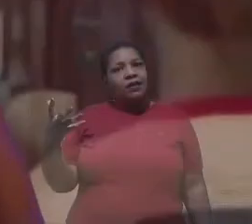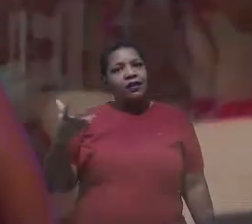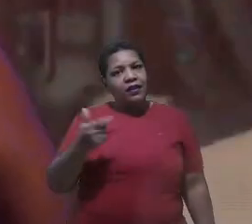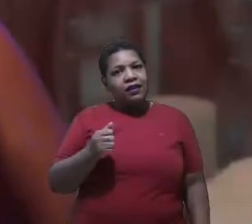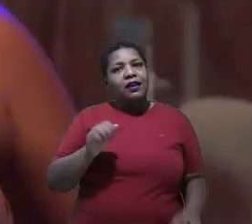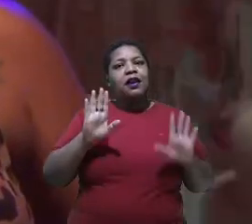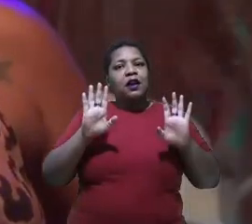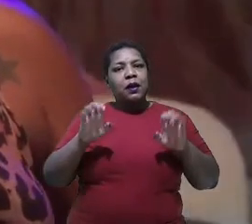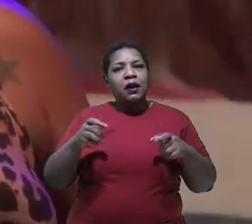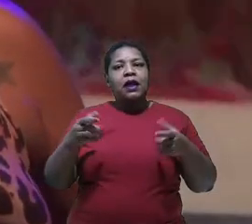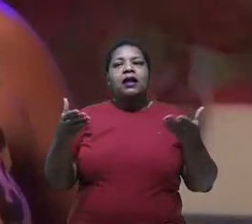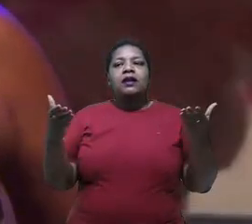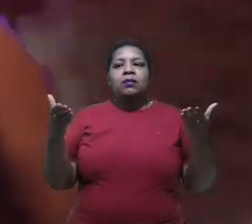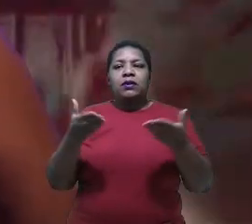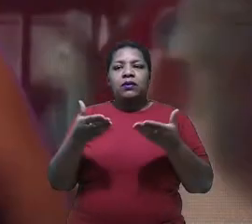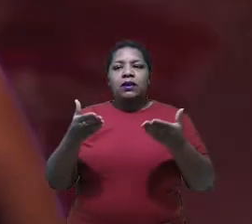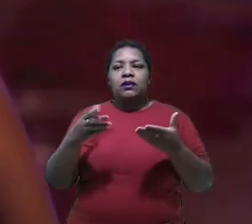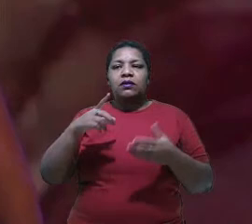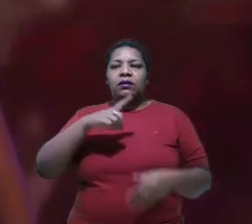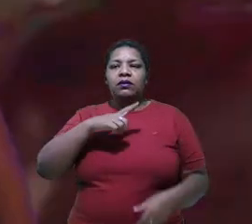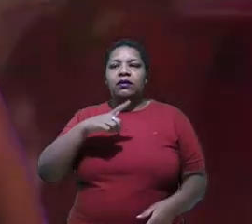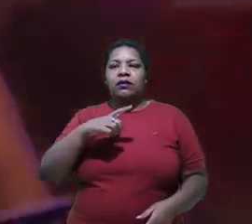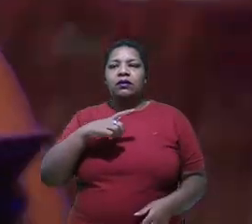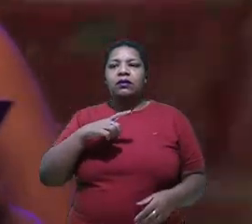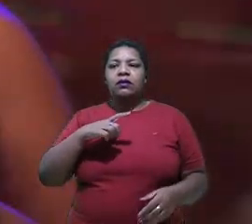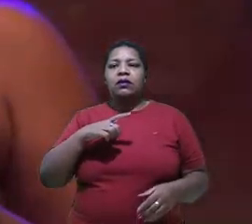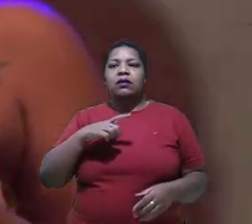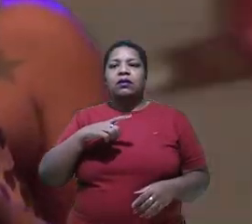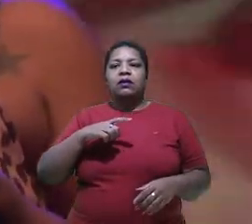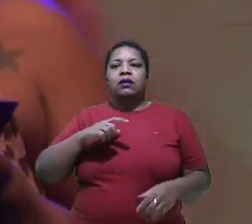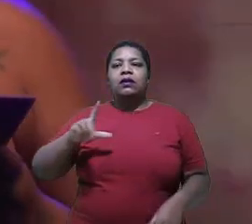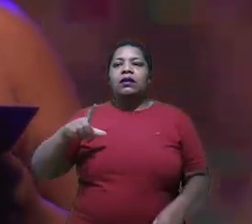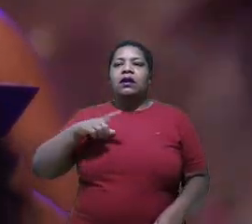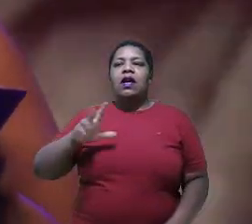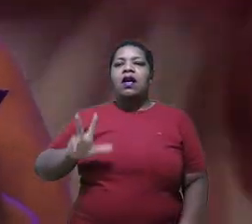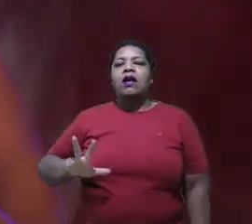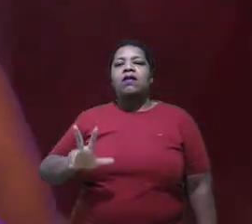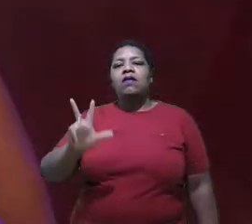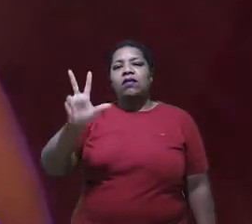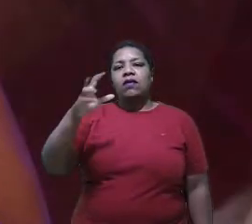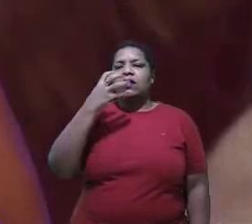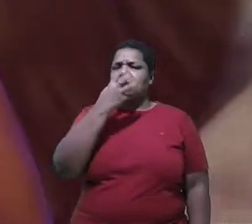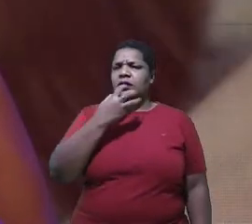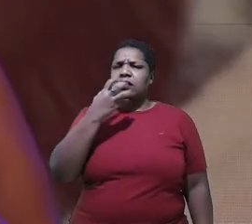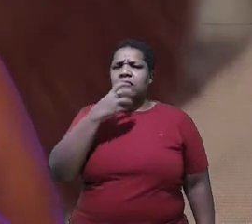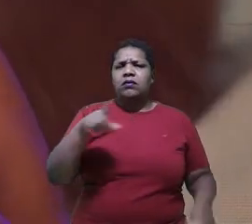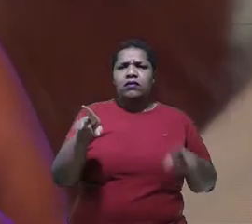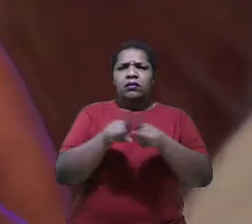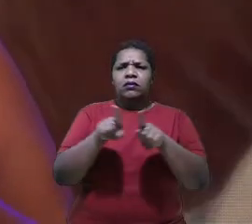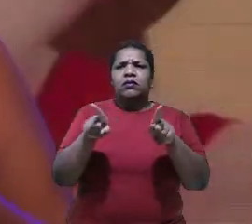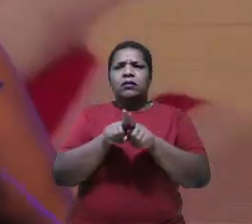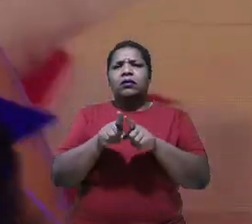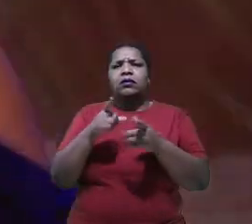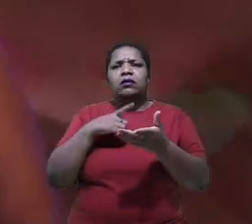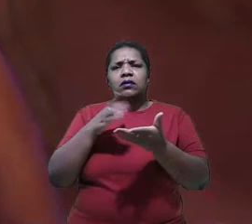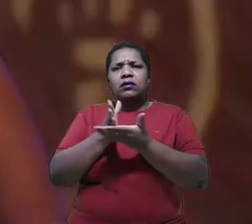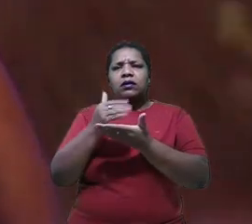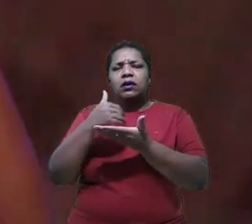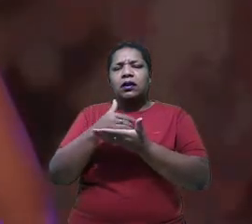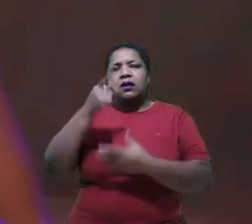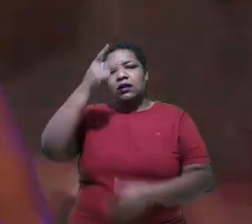Olá bem-vindos bem-vindos e bem-vindos ao favelas são os 2021 que felicidade dividir esse momento com vocês